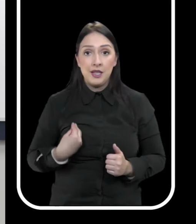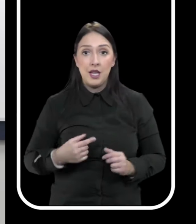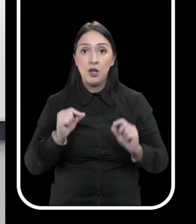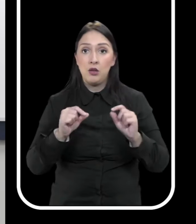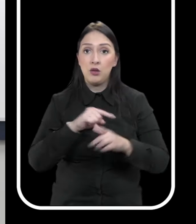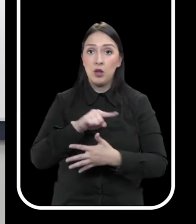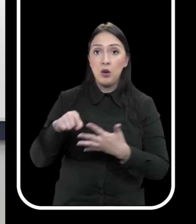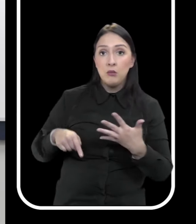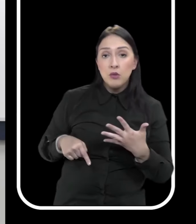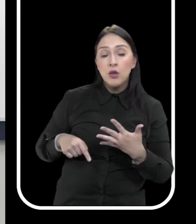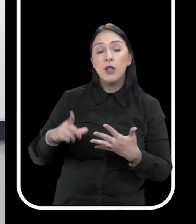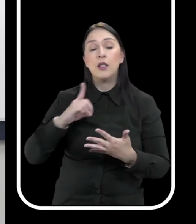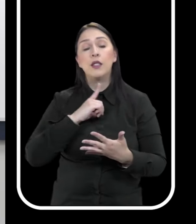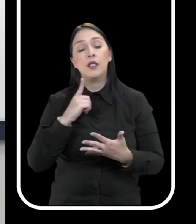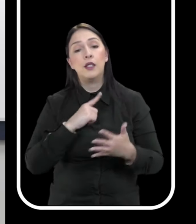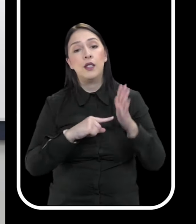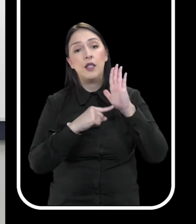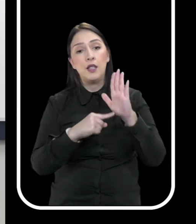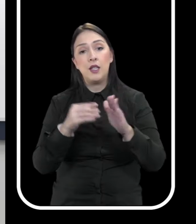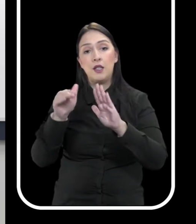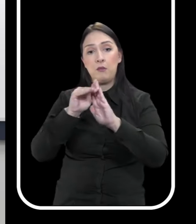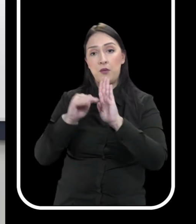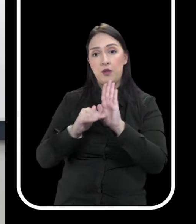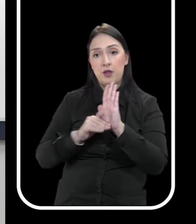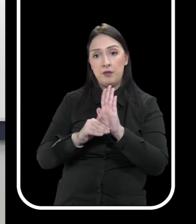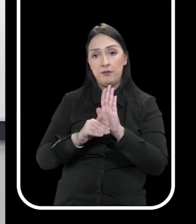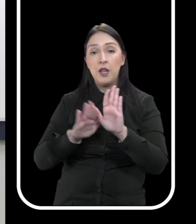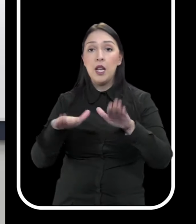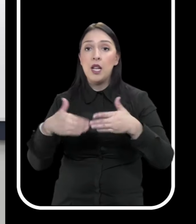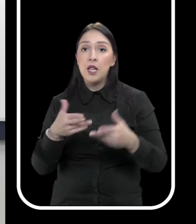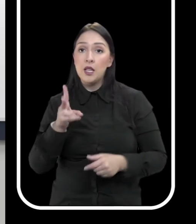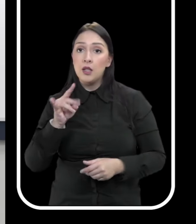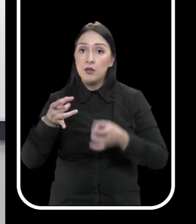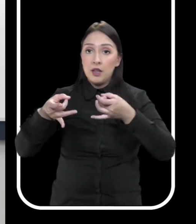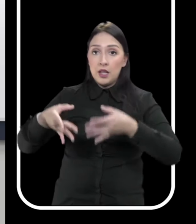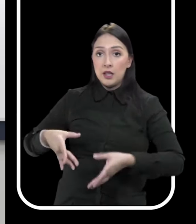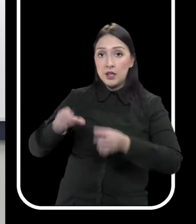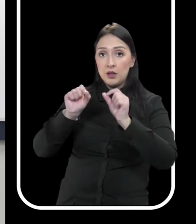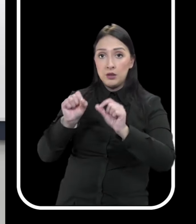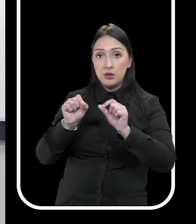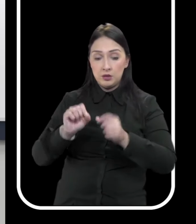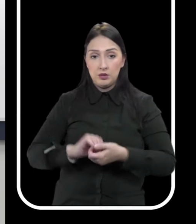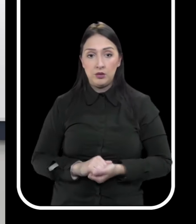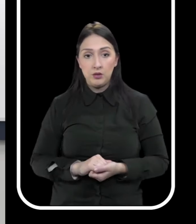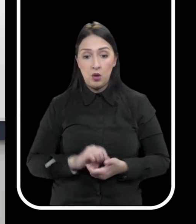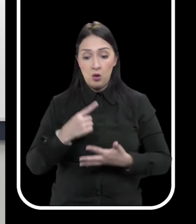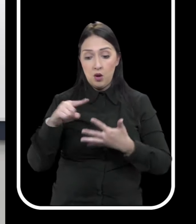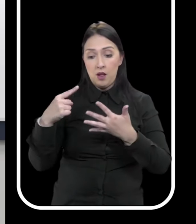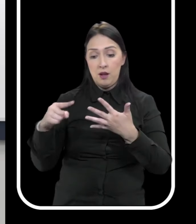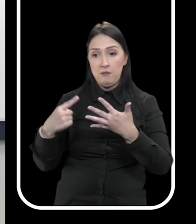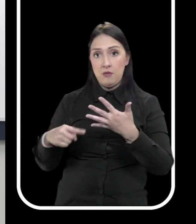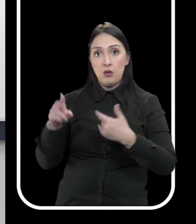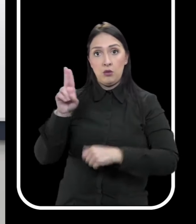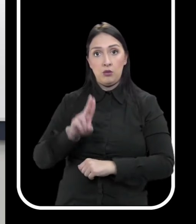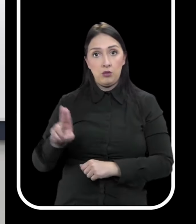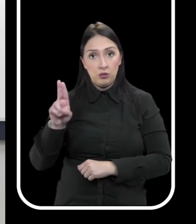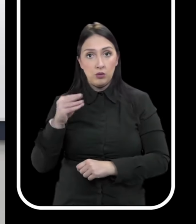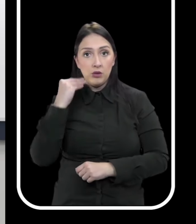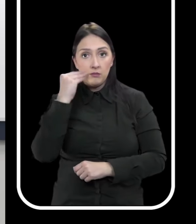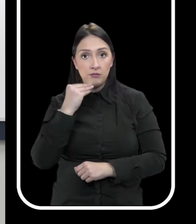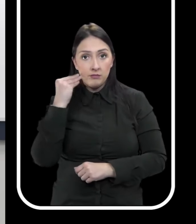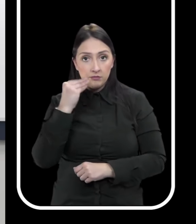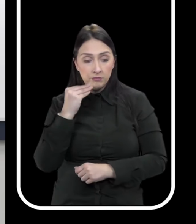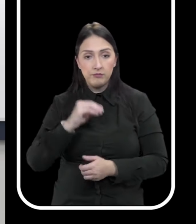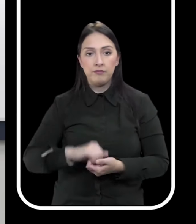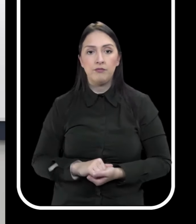Existem opções de você fazer esse tipo de programação. Então, você vai deixar os elementos que você utiliza